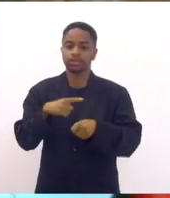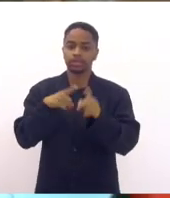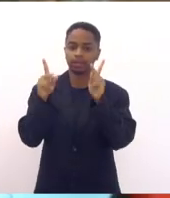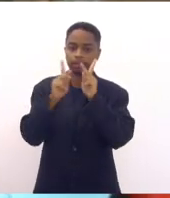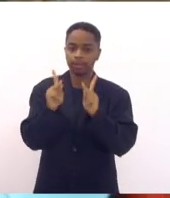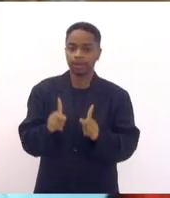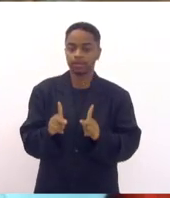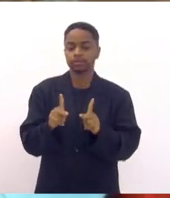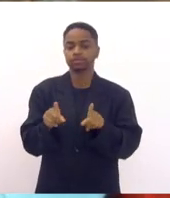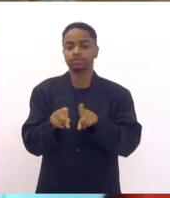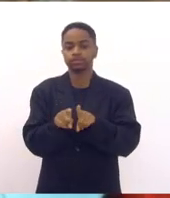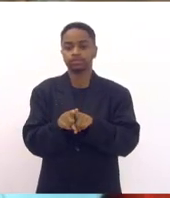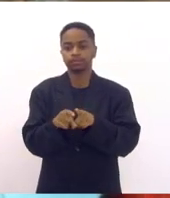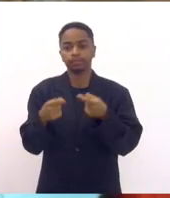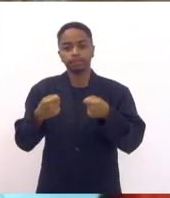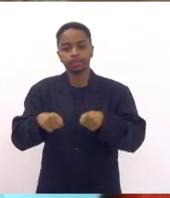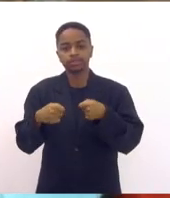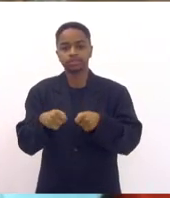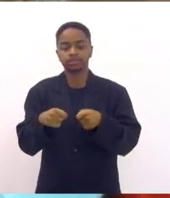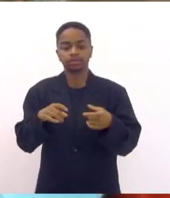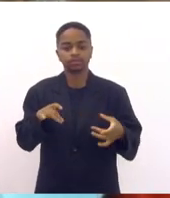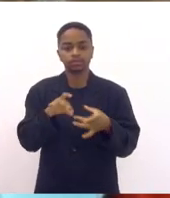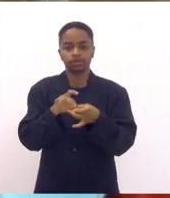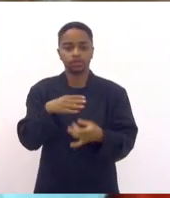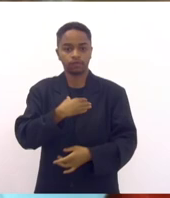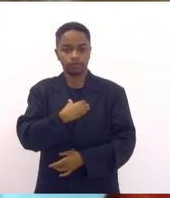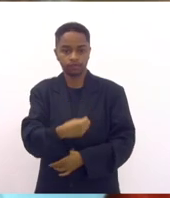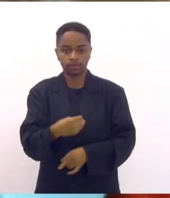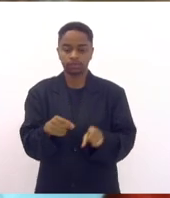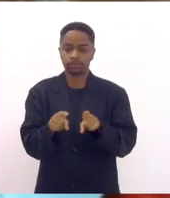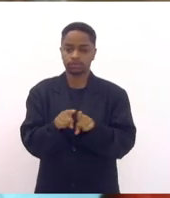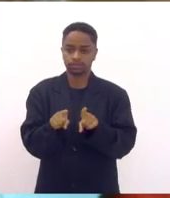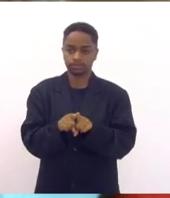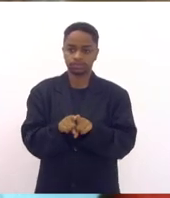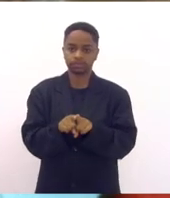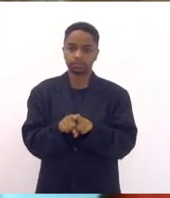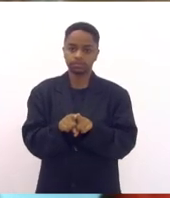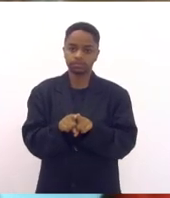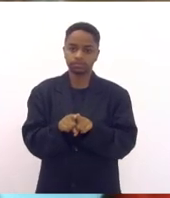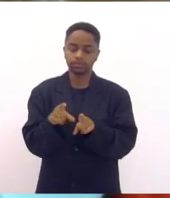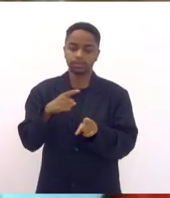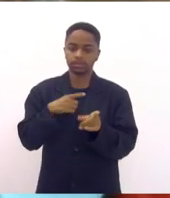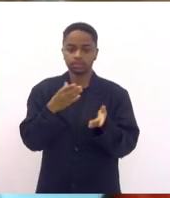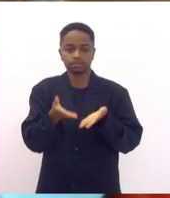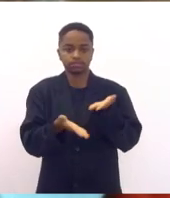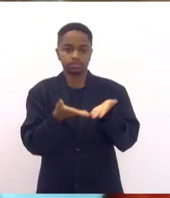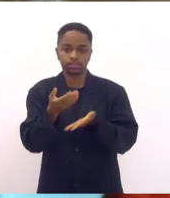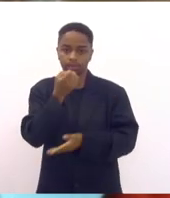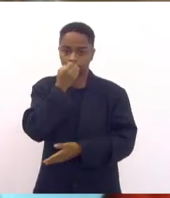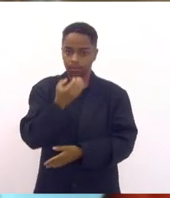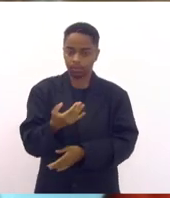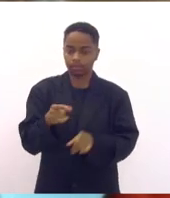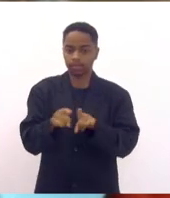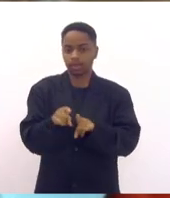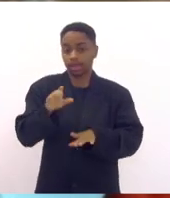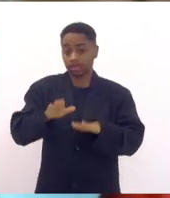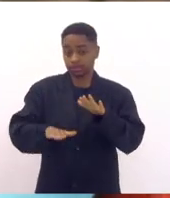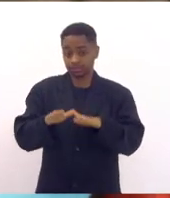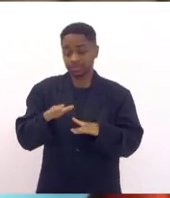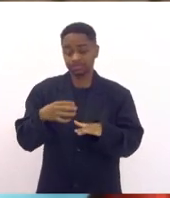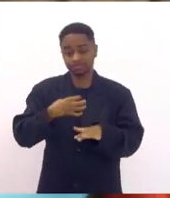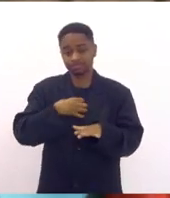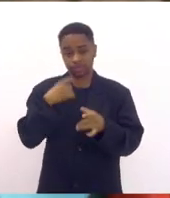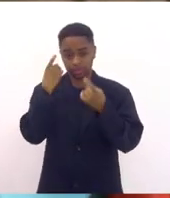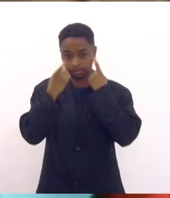vamos dizer assim de ter os seus filhos também tendo um bom tratamento e m das vezes é uma preocupação